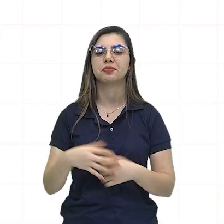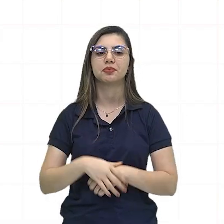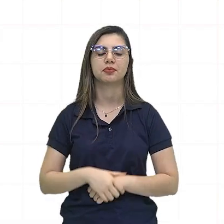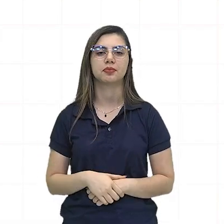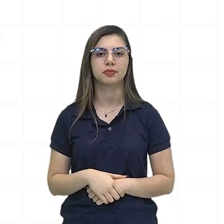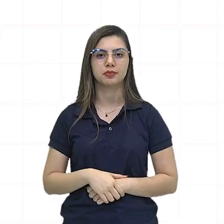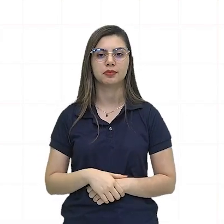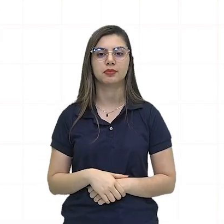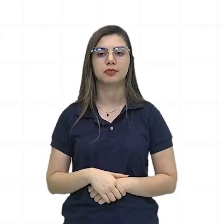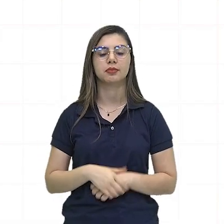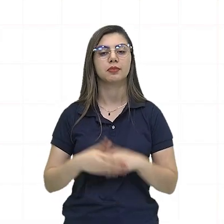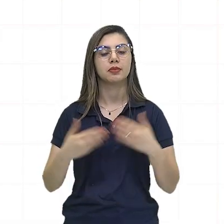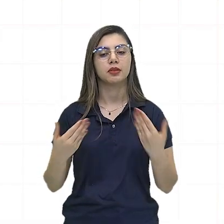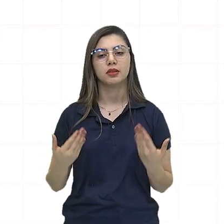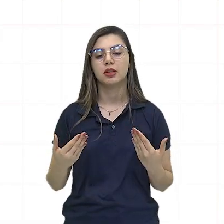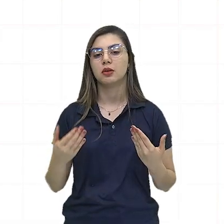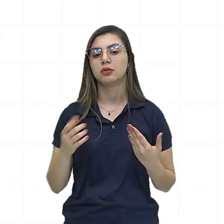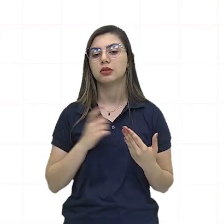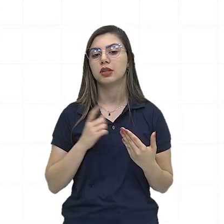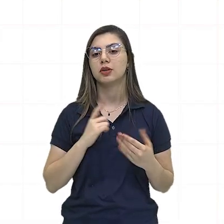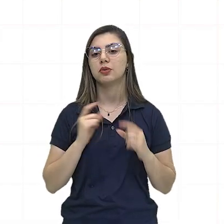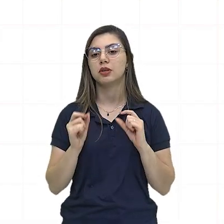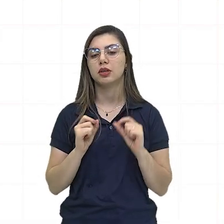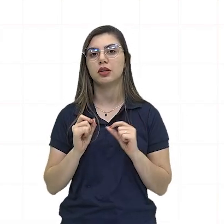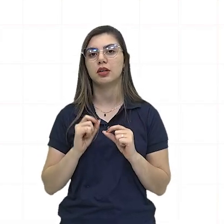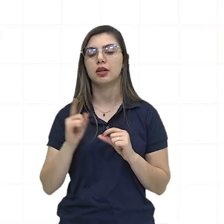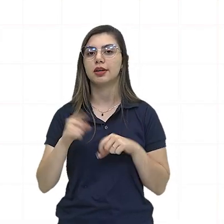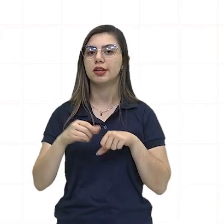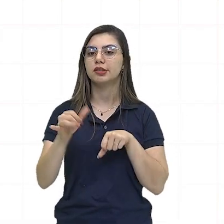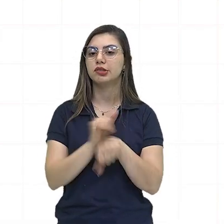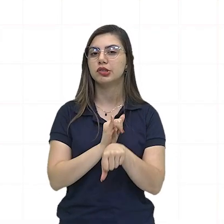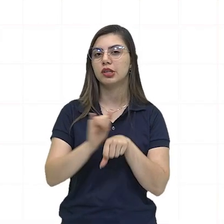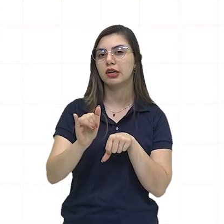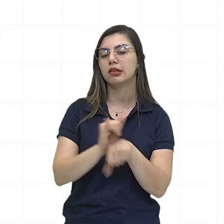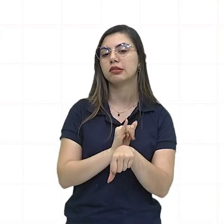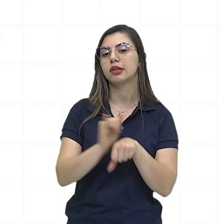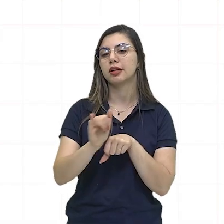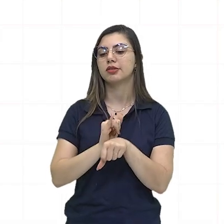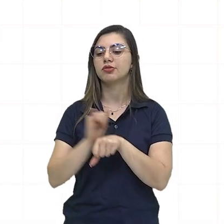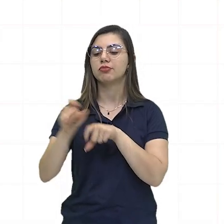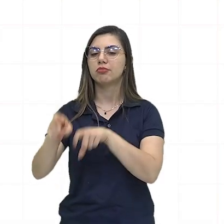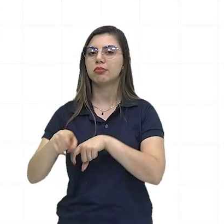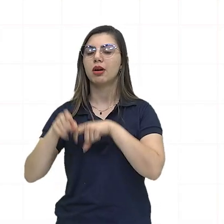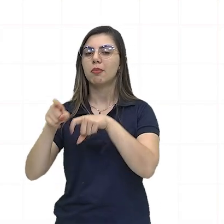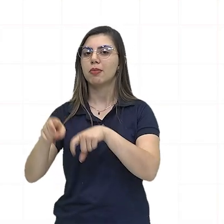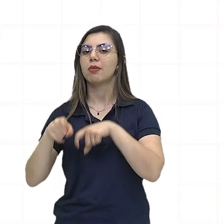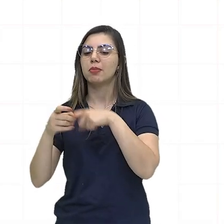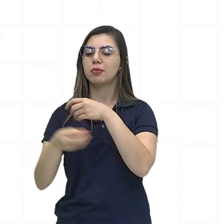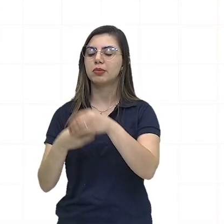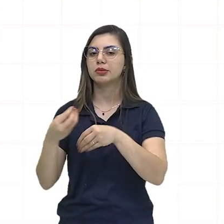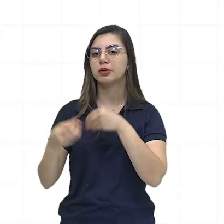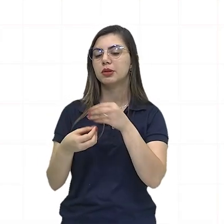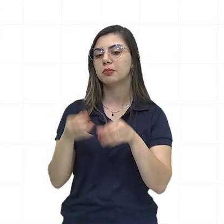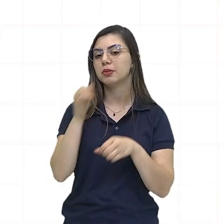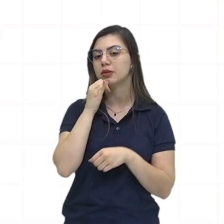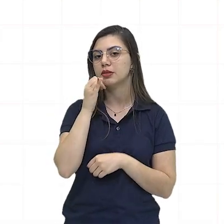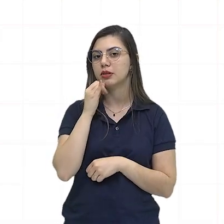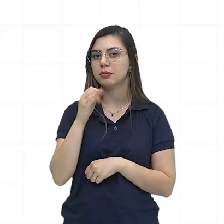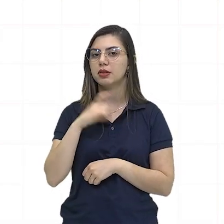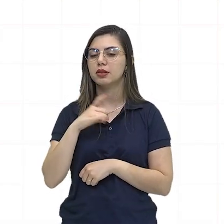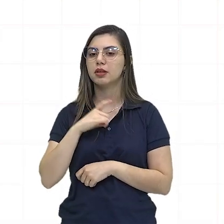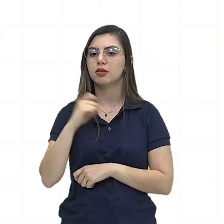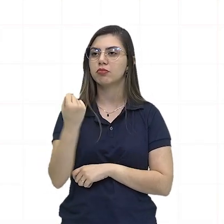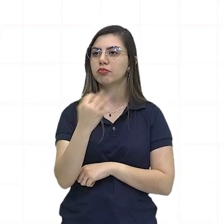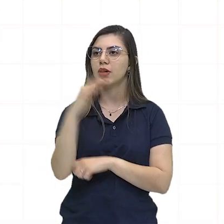agroflorestais, eles vão fazer ali uma combinação de culturas agrícolas, né, onde o agricultor ele vai plantar